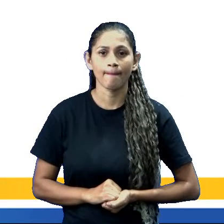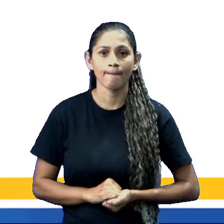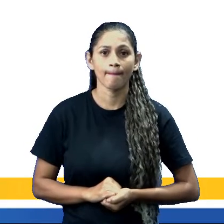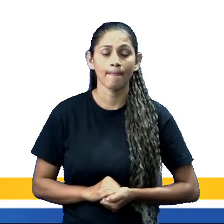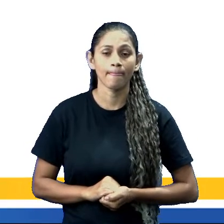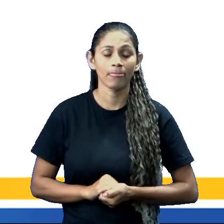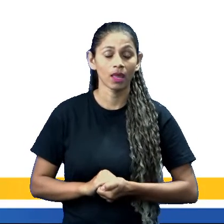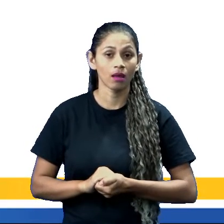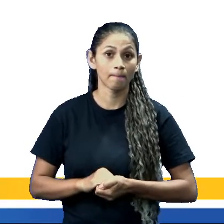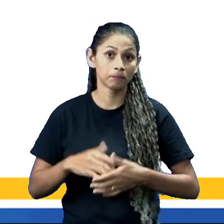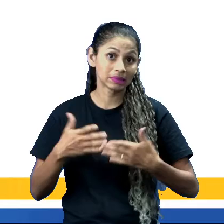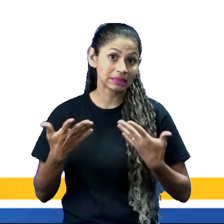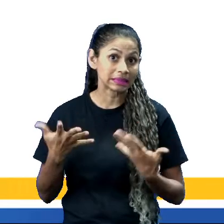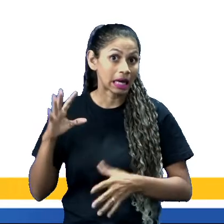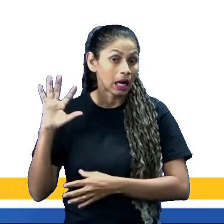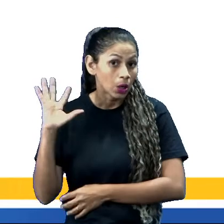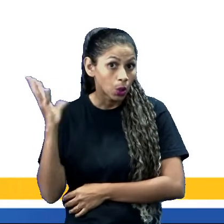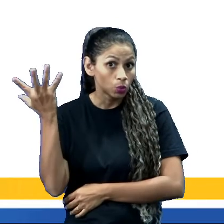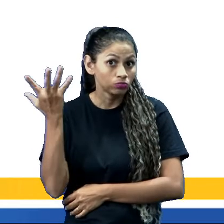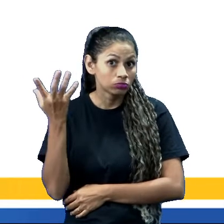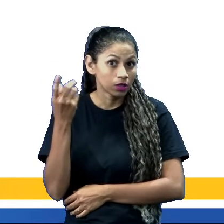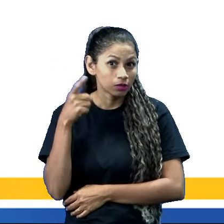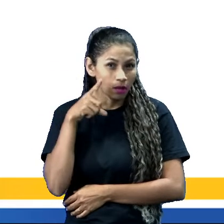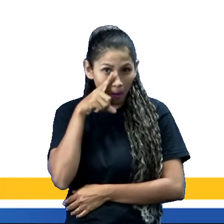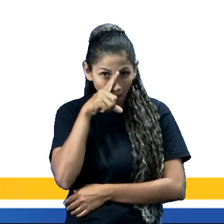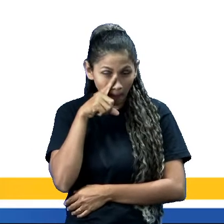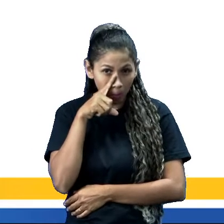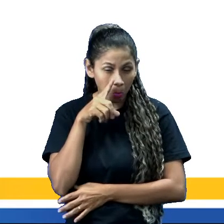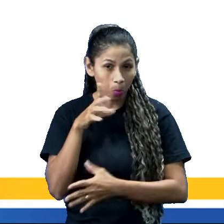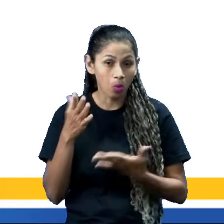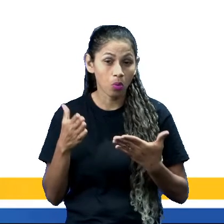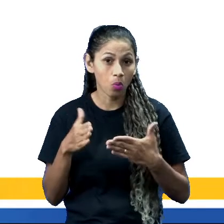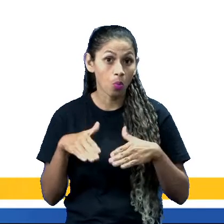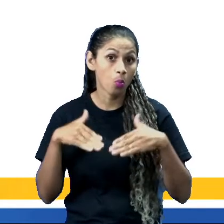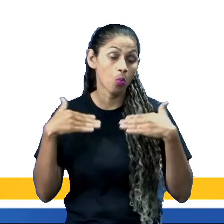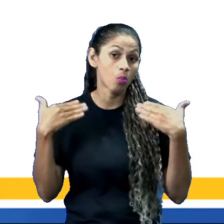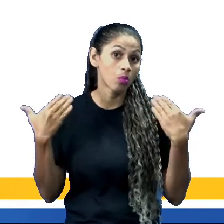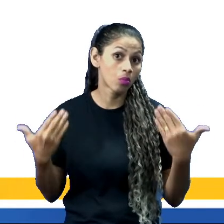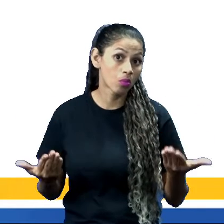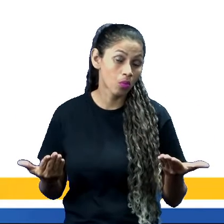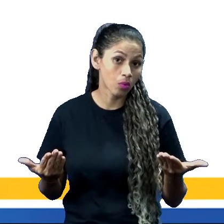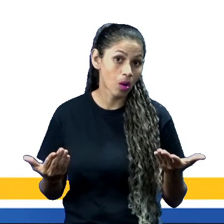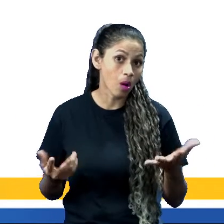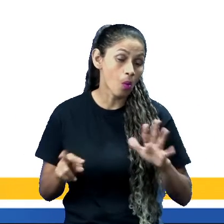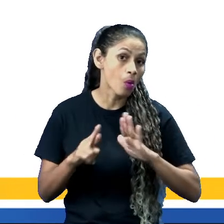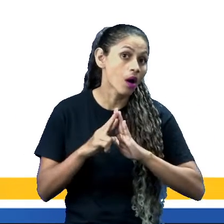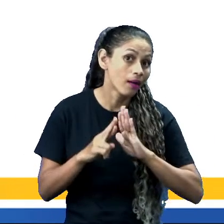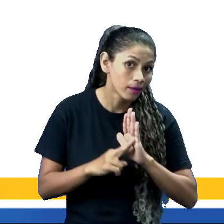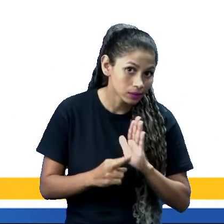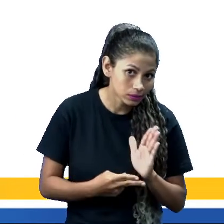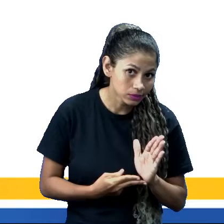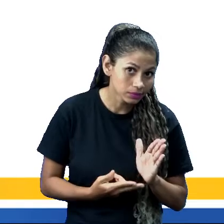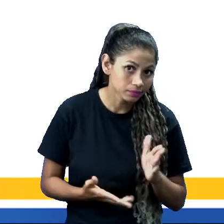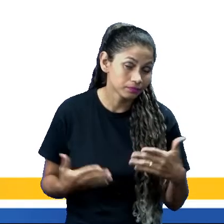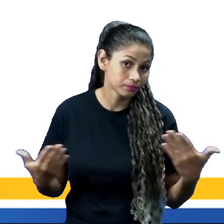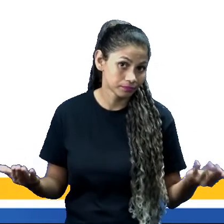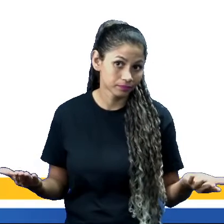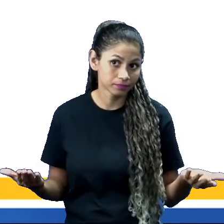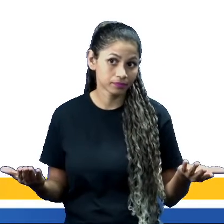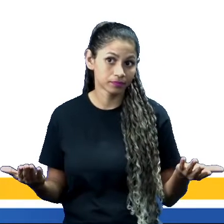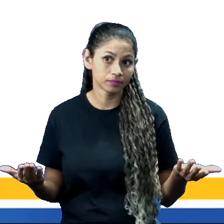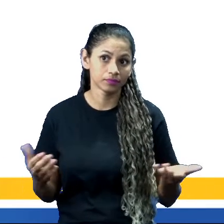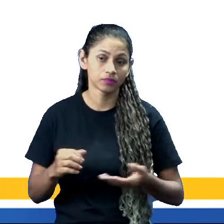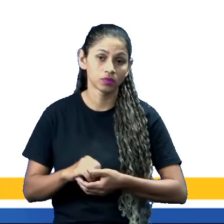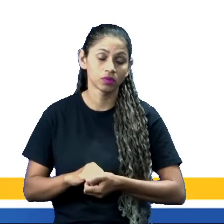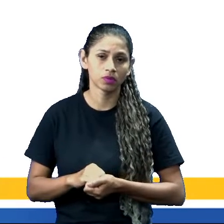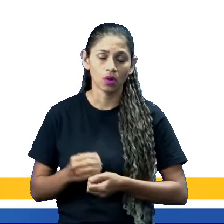Caso aconteça, gente, um acidente ali, qual que deve ser o nosso procedimento? Então, entrou em contato ali, né, esse produto químico